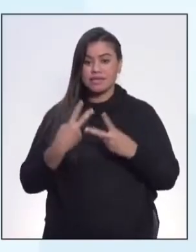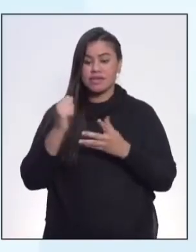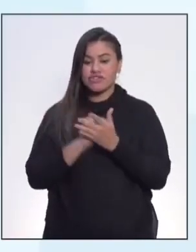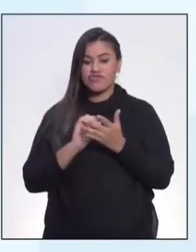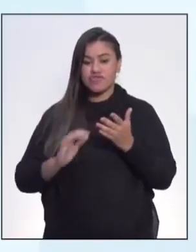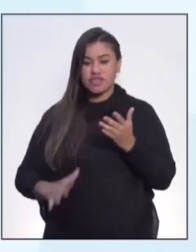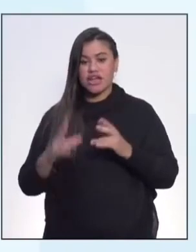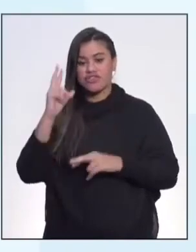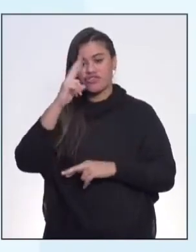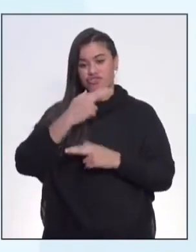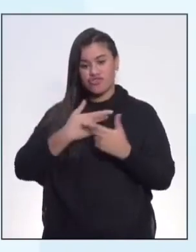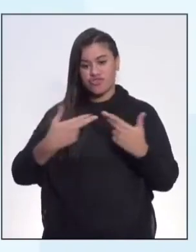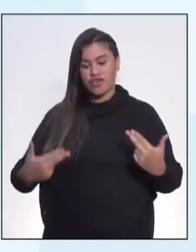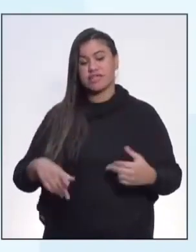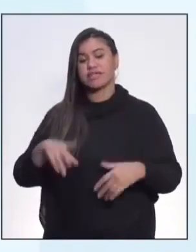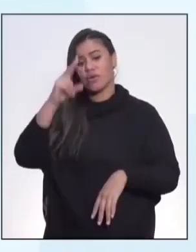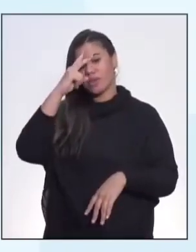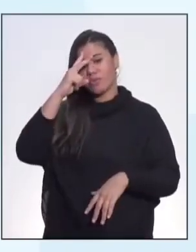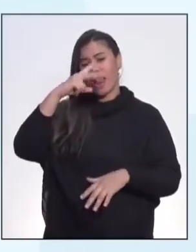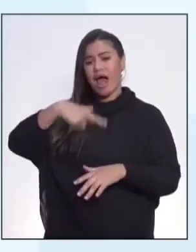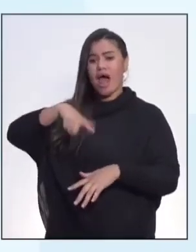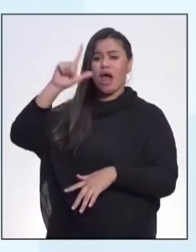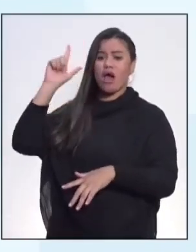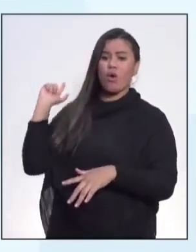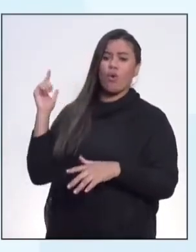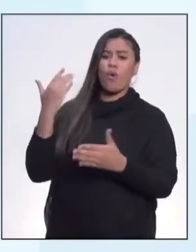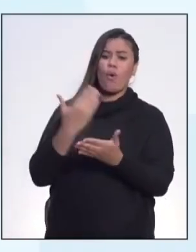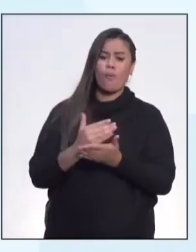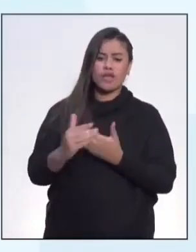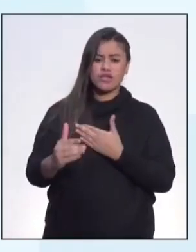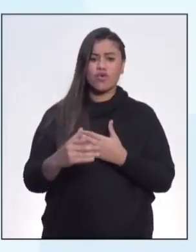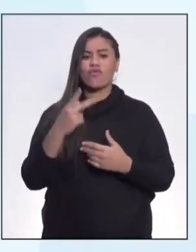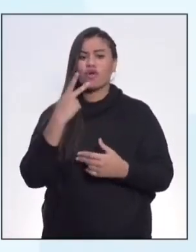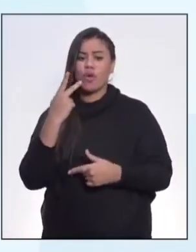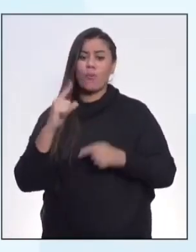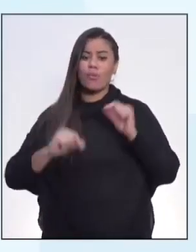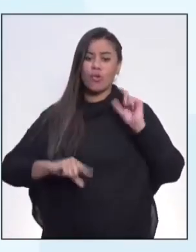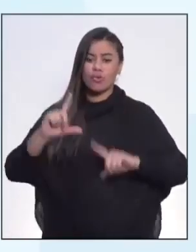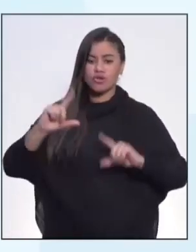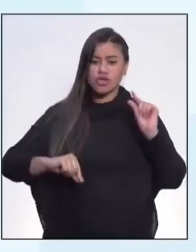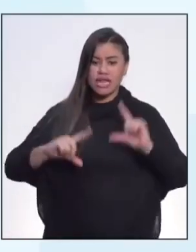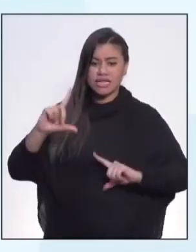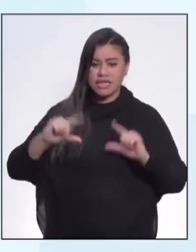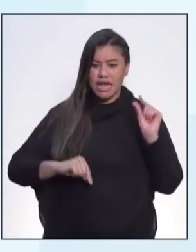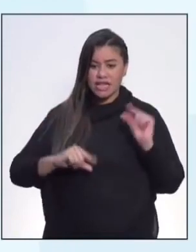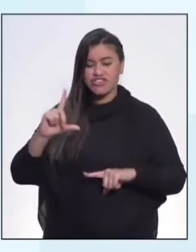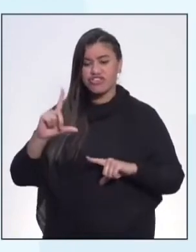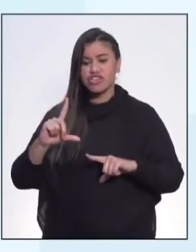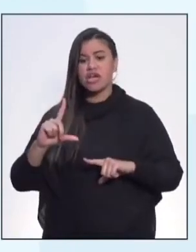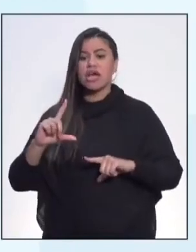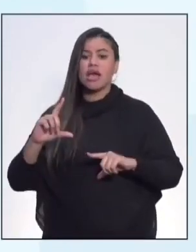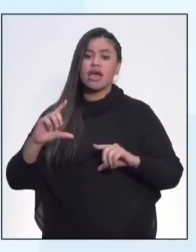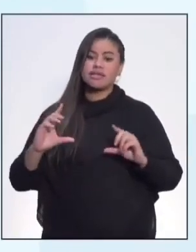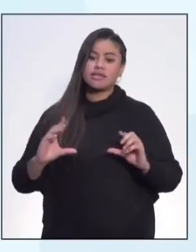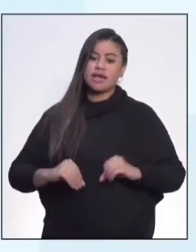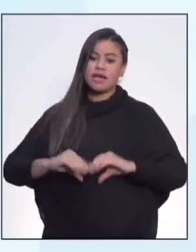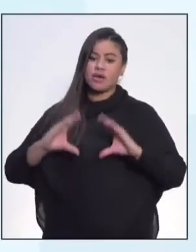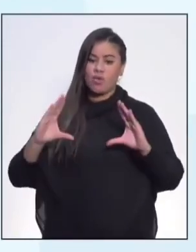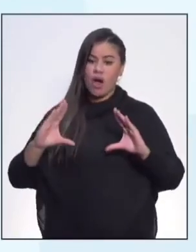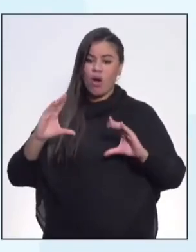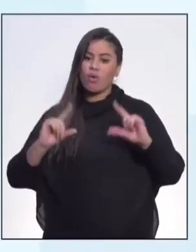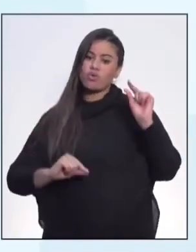lembrar lá do comecinho do bimestre, nós falamos sobre proporcionalidades. A gente começou falando se era proporcional ou não